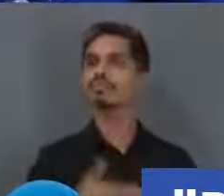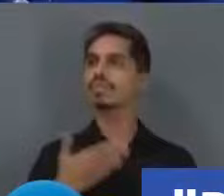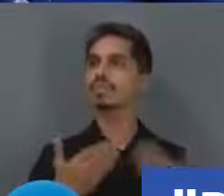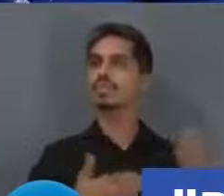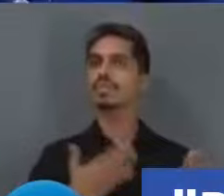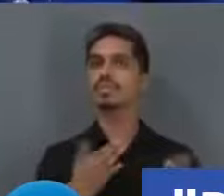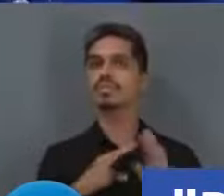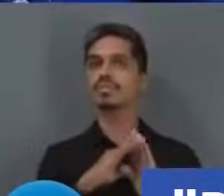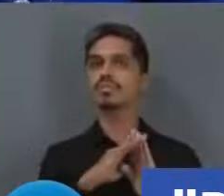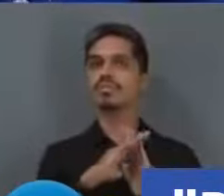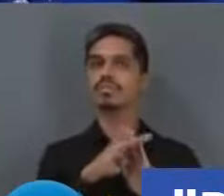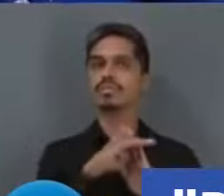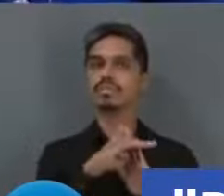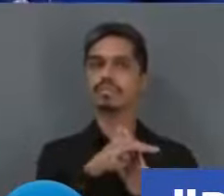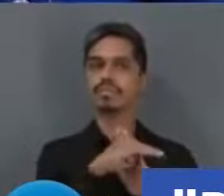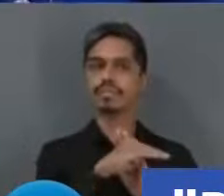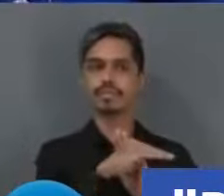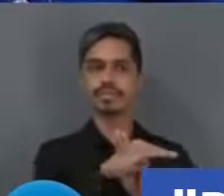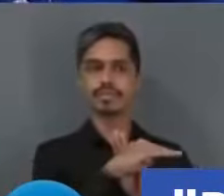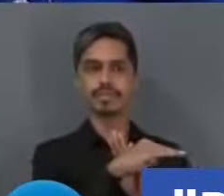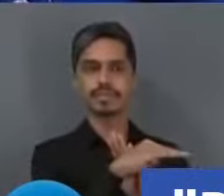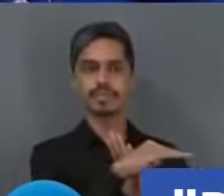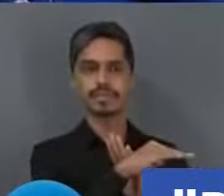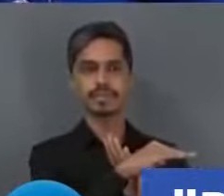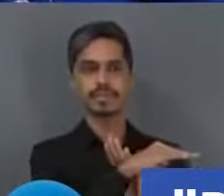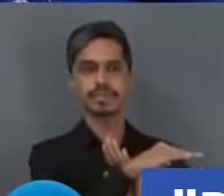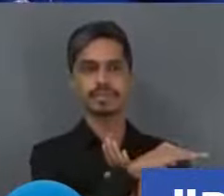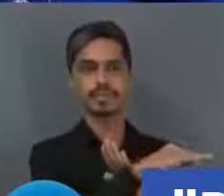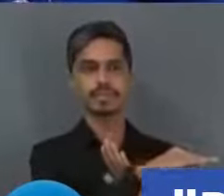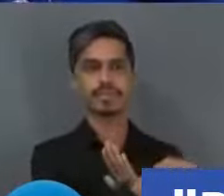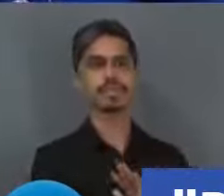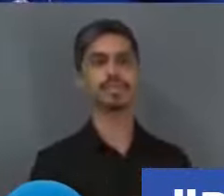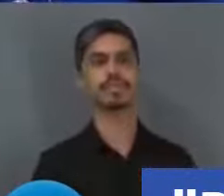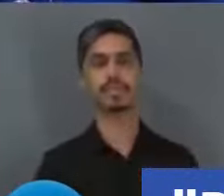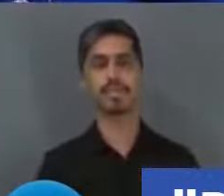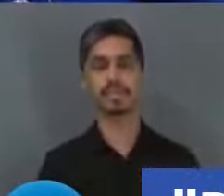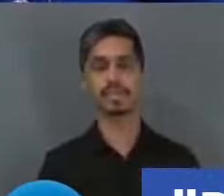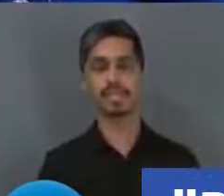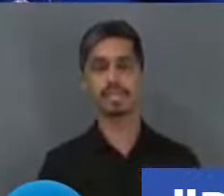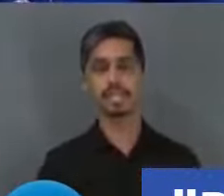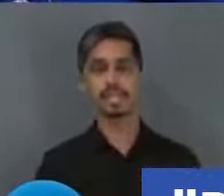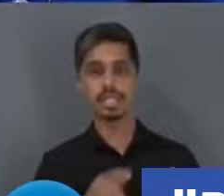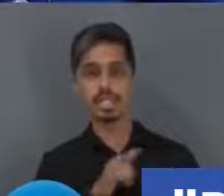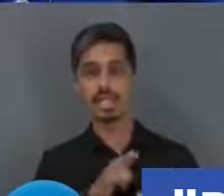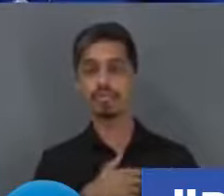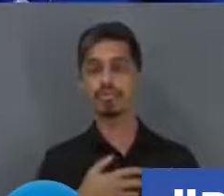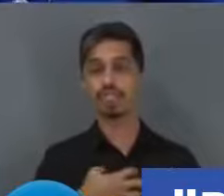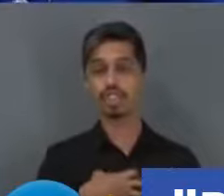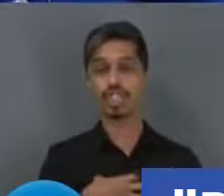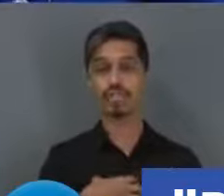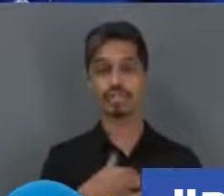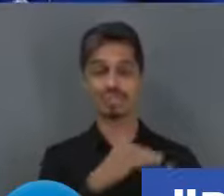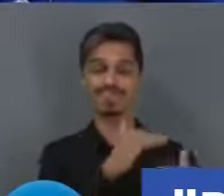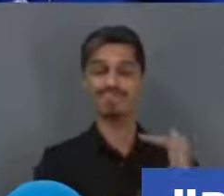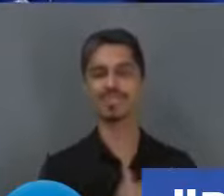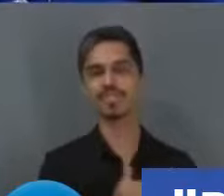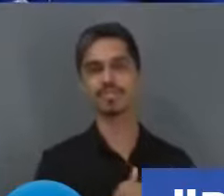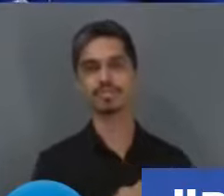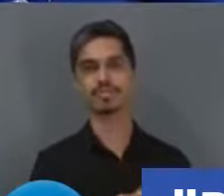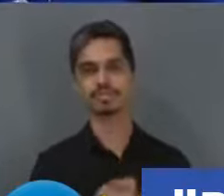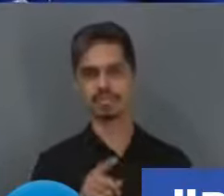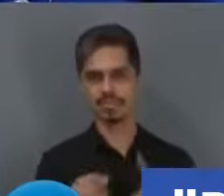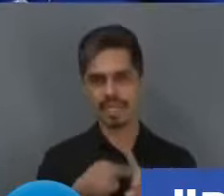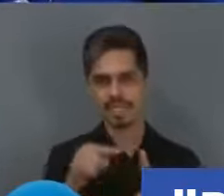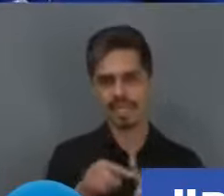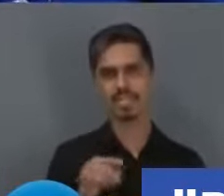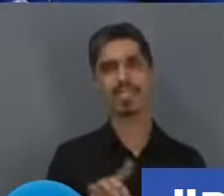a não avançar tão significativamente é um retrocesso naquela dinâmica que estava estabelecida agora